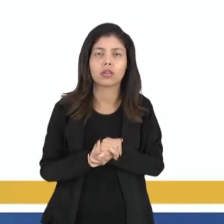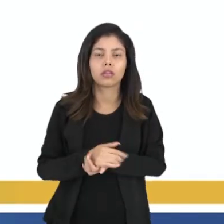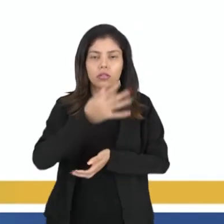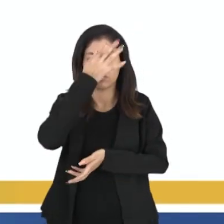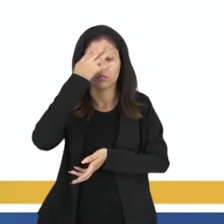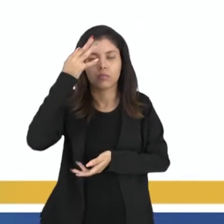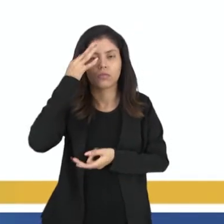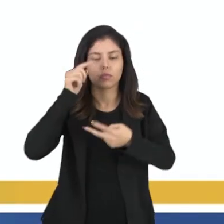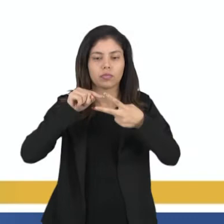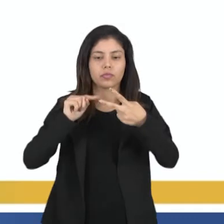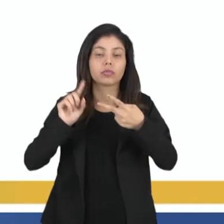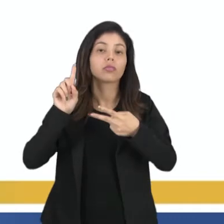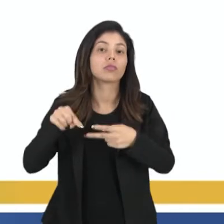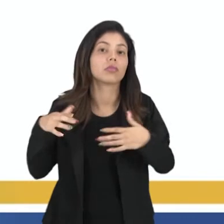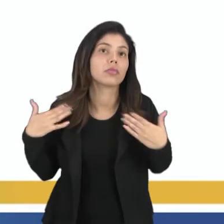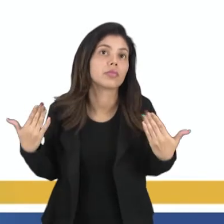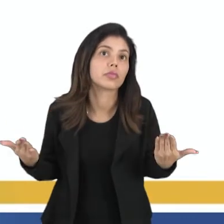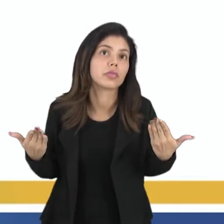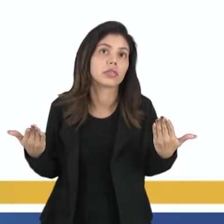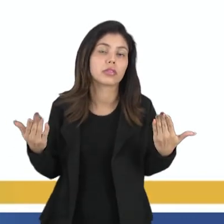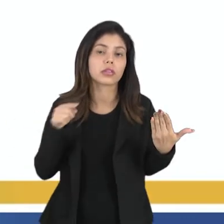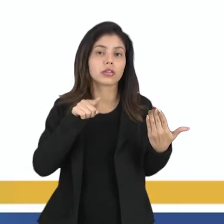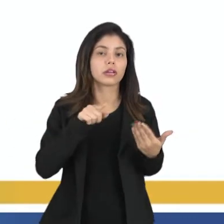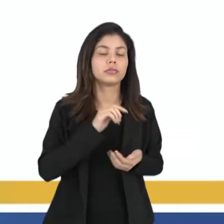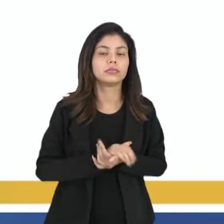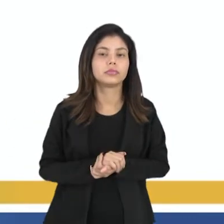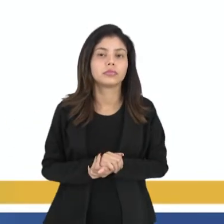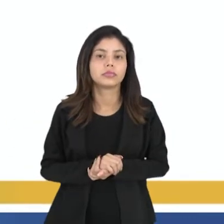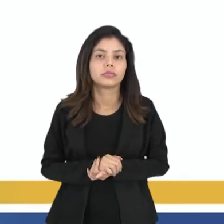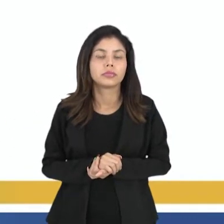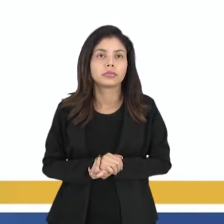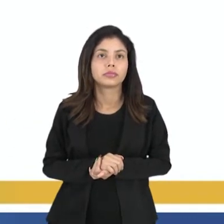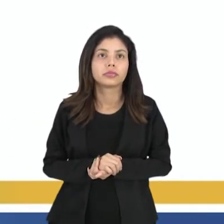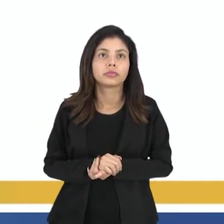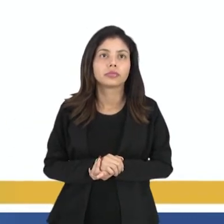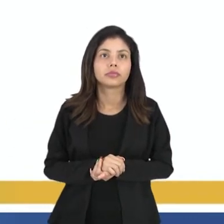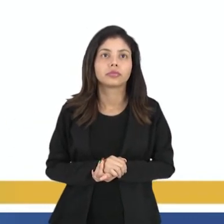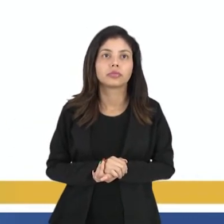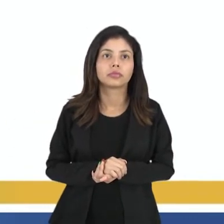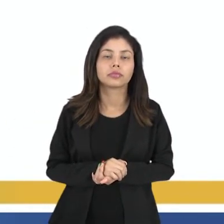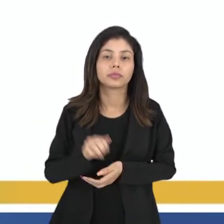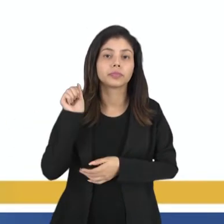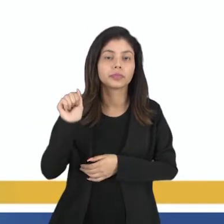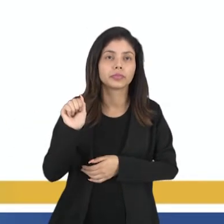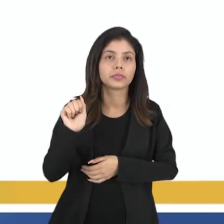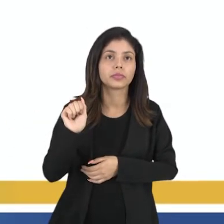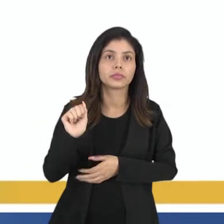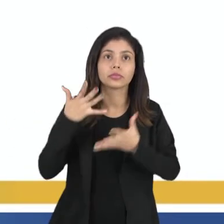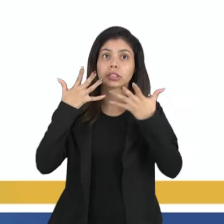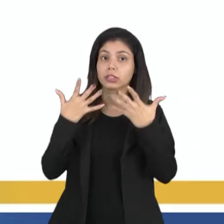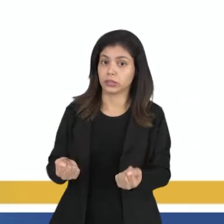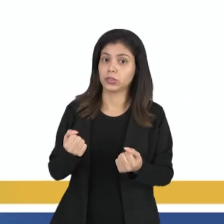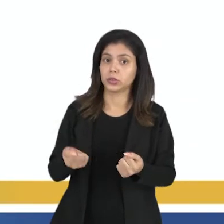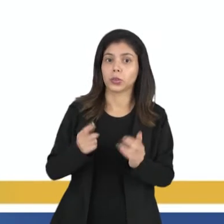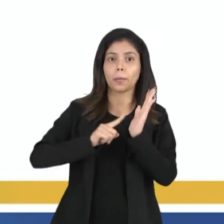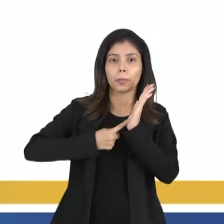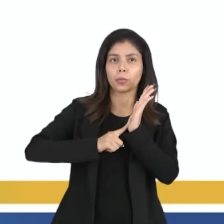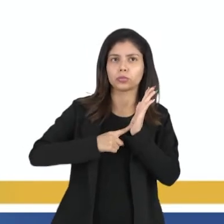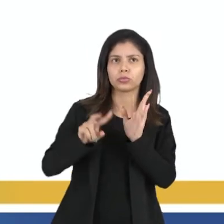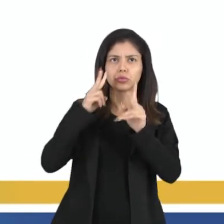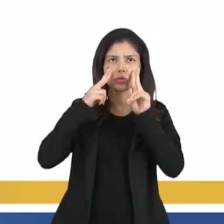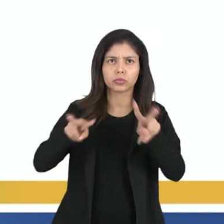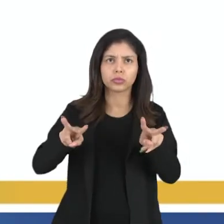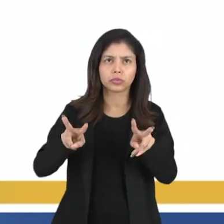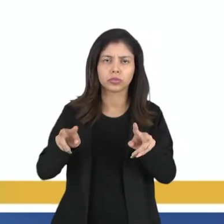posições filosóficas que aí tem aí a questão 1, a questão A, assume pontos de vista